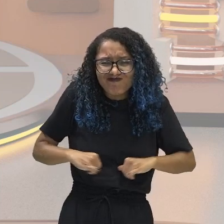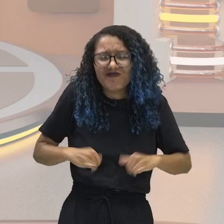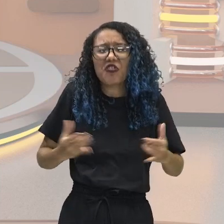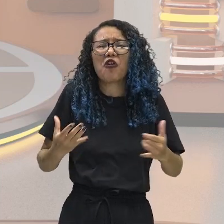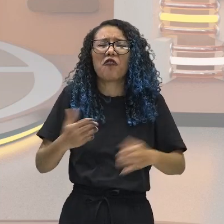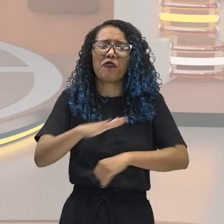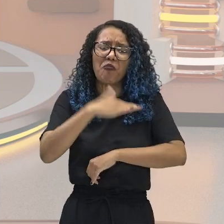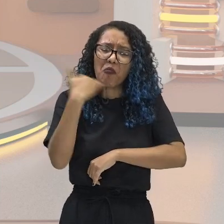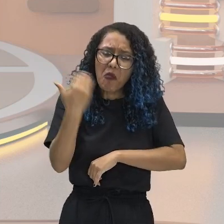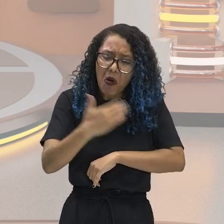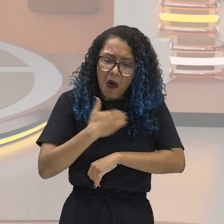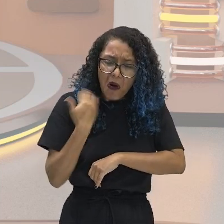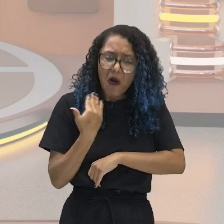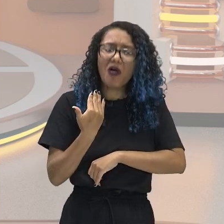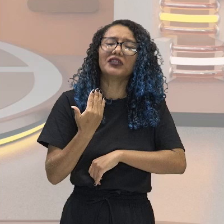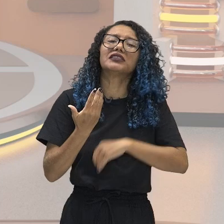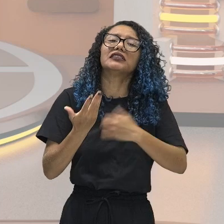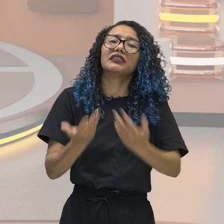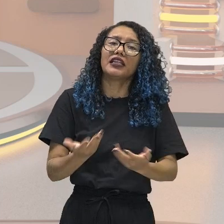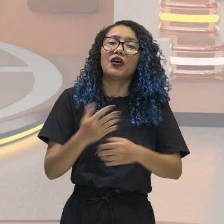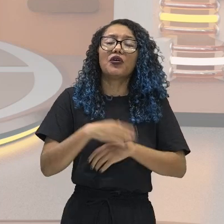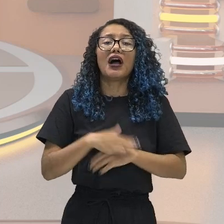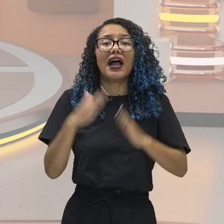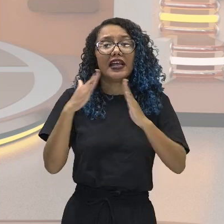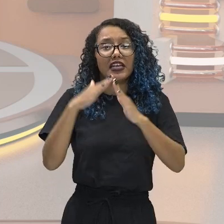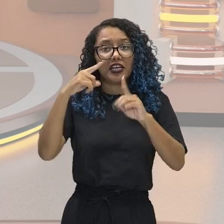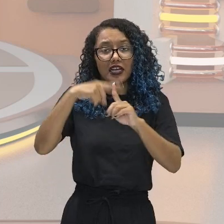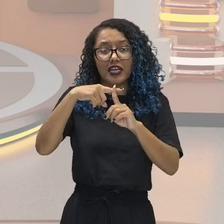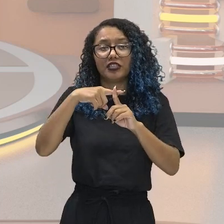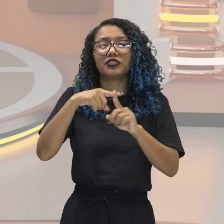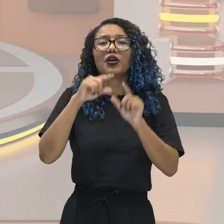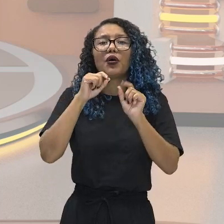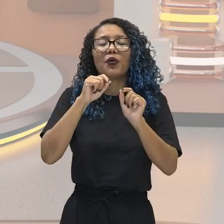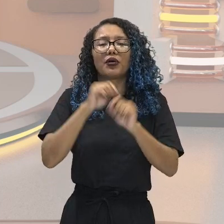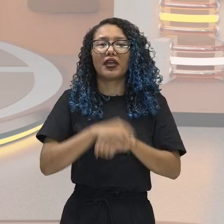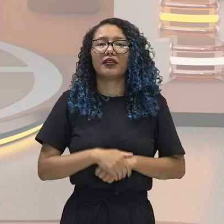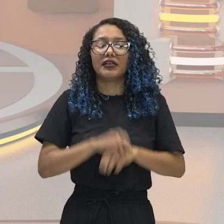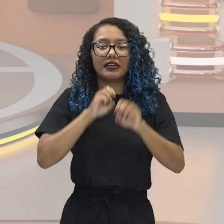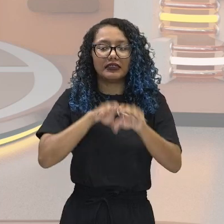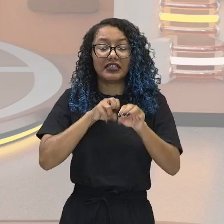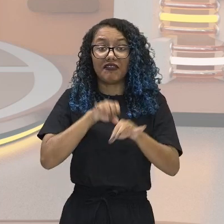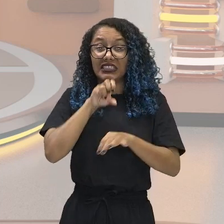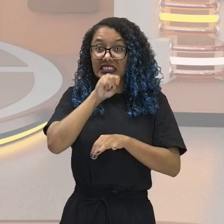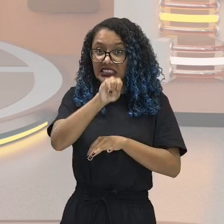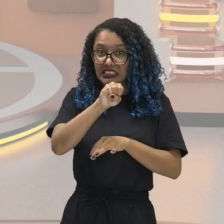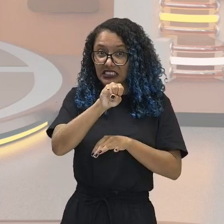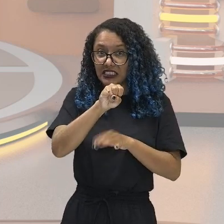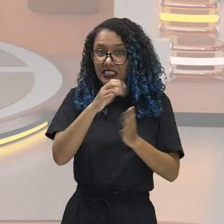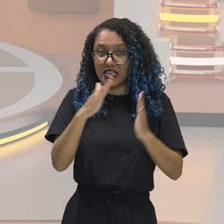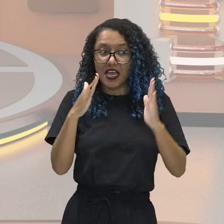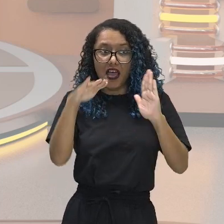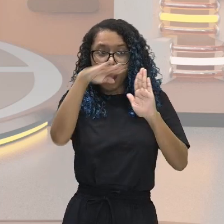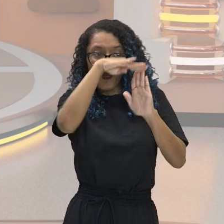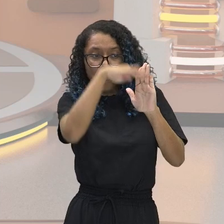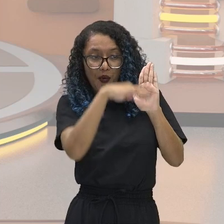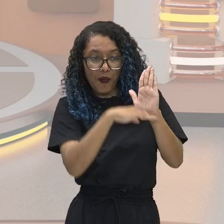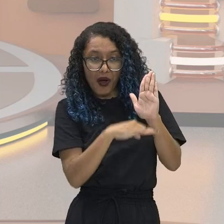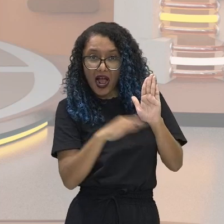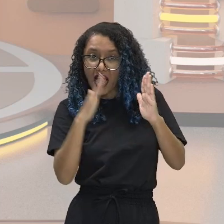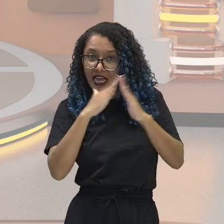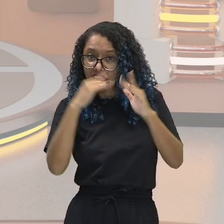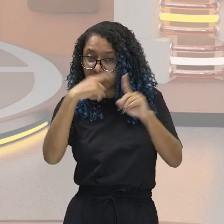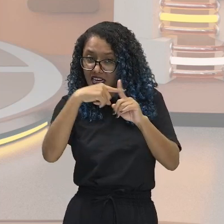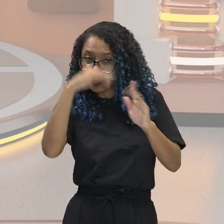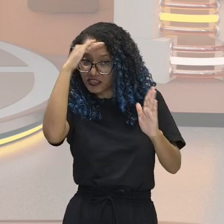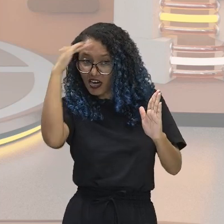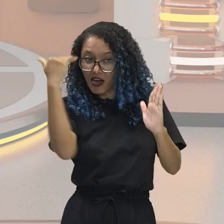morte. Então a igreja tinha o consolo de que se você obedecesse os princípios da igreja, quando você morresse,